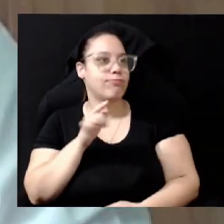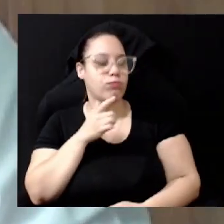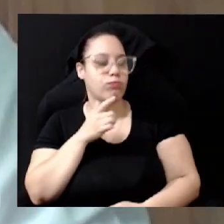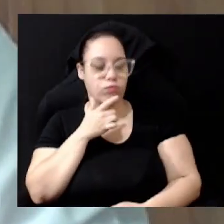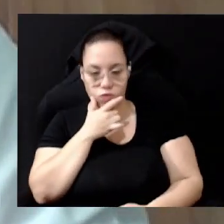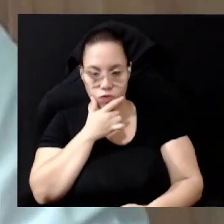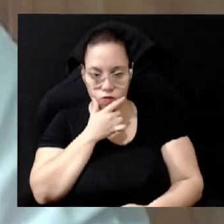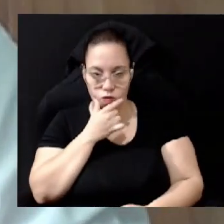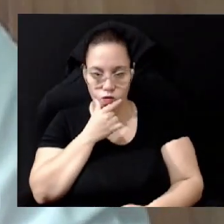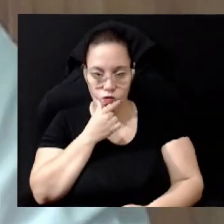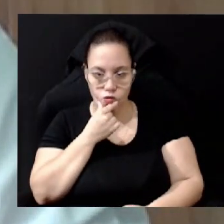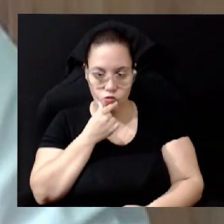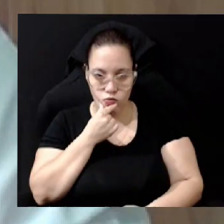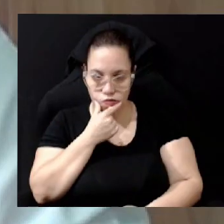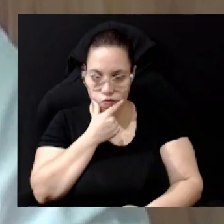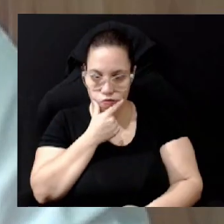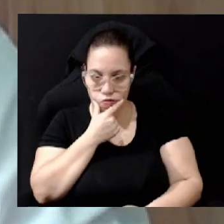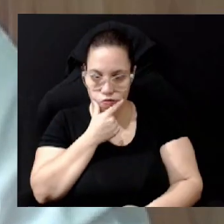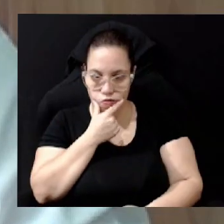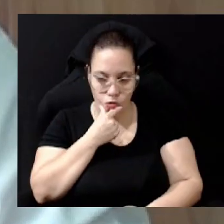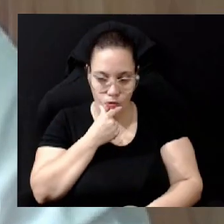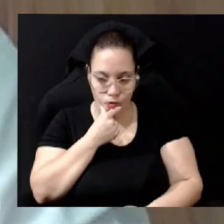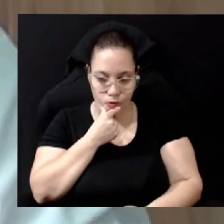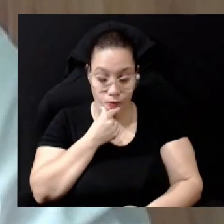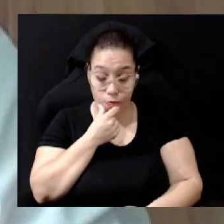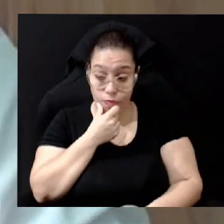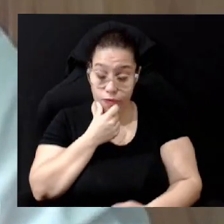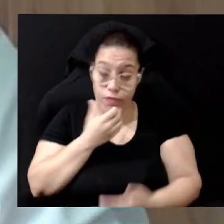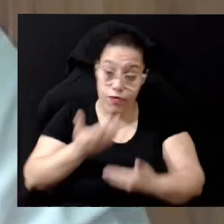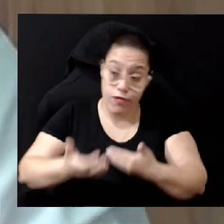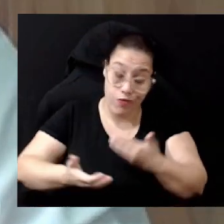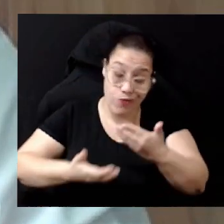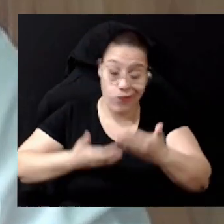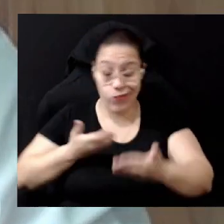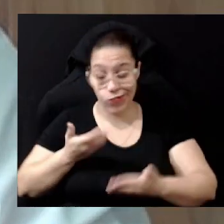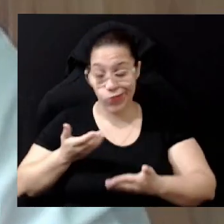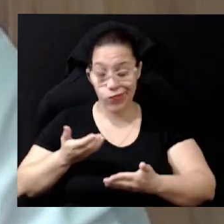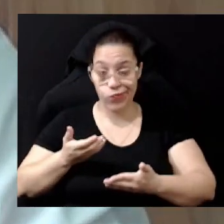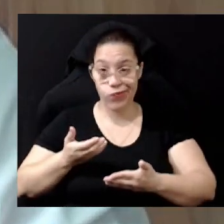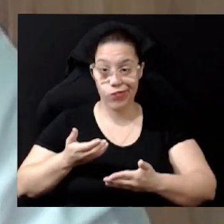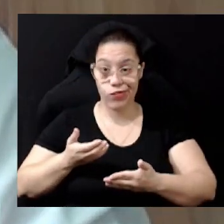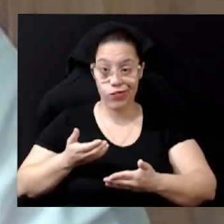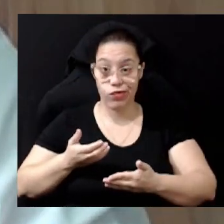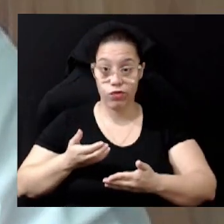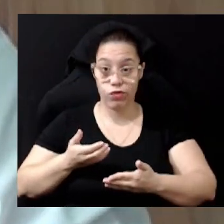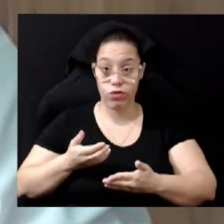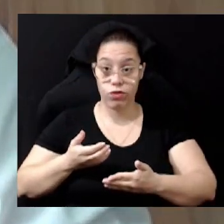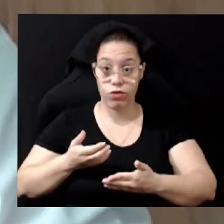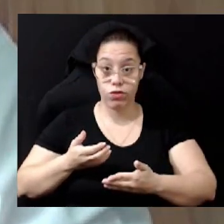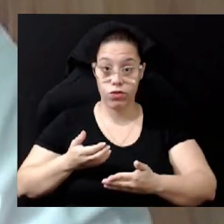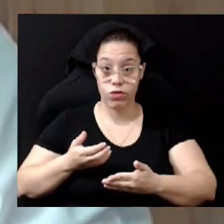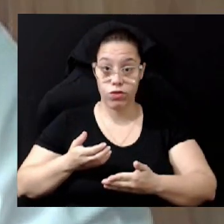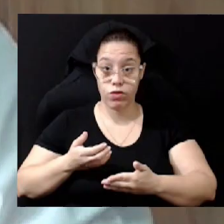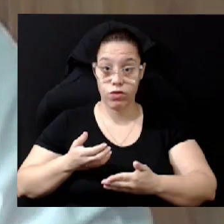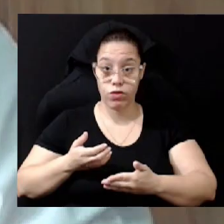Exatamente. É claro que a gente tem que considerar que